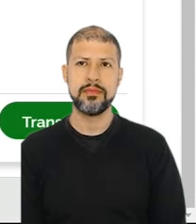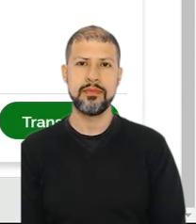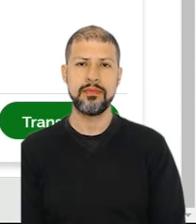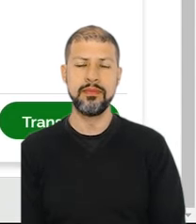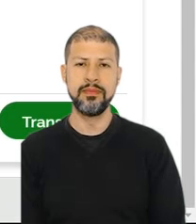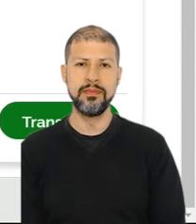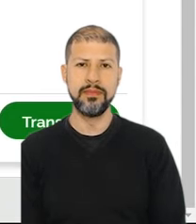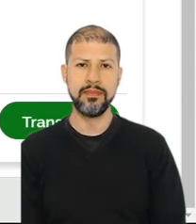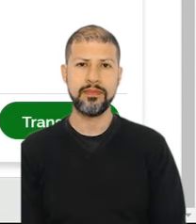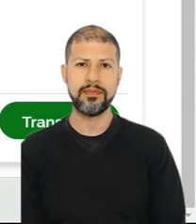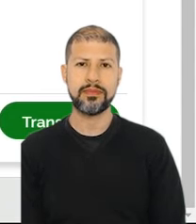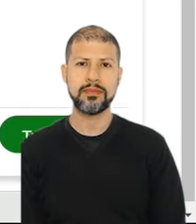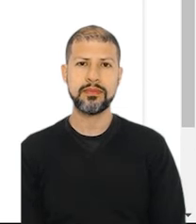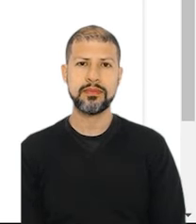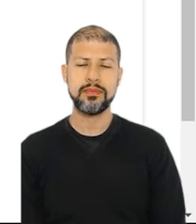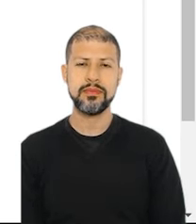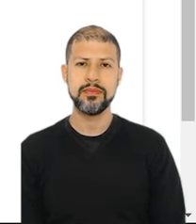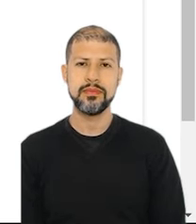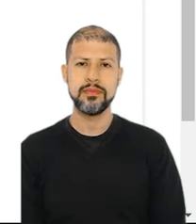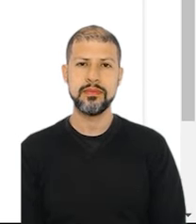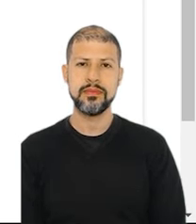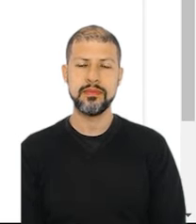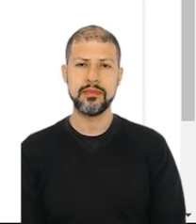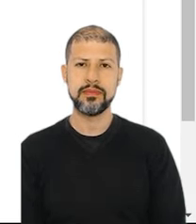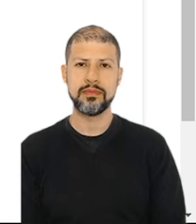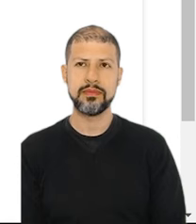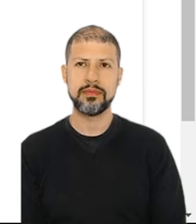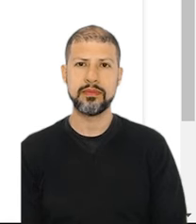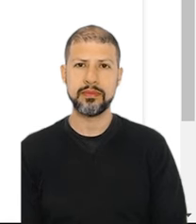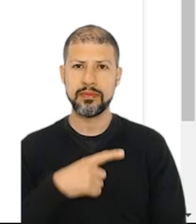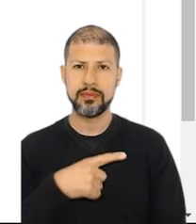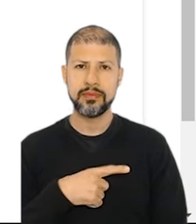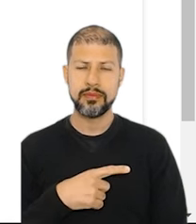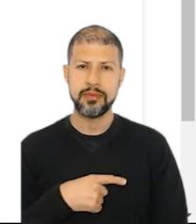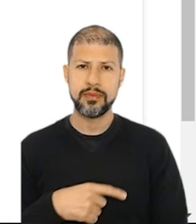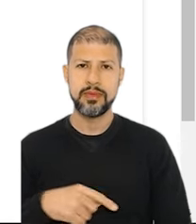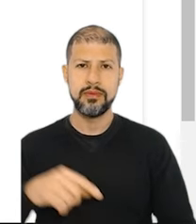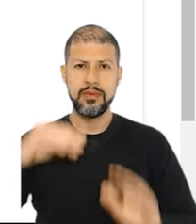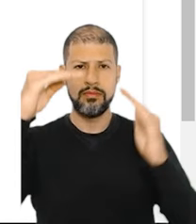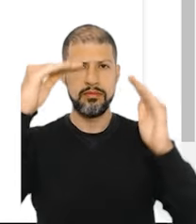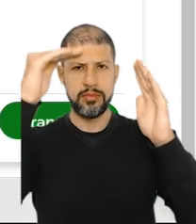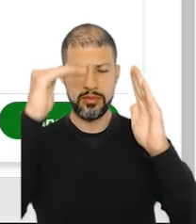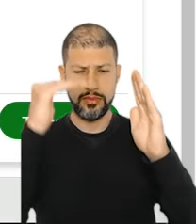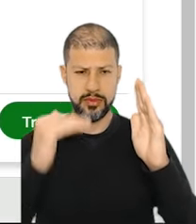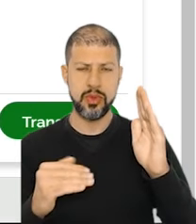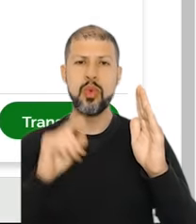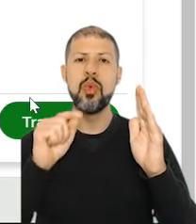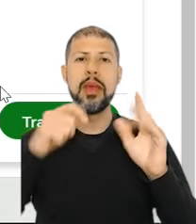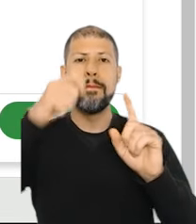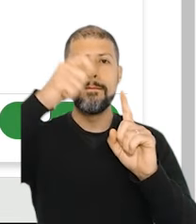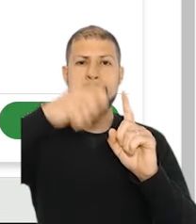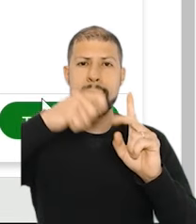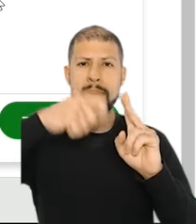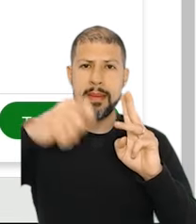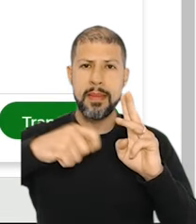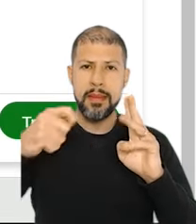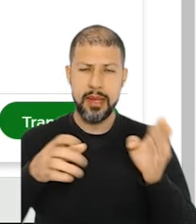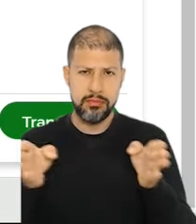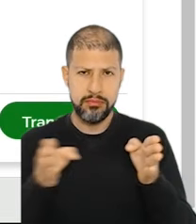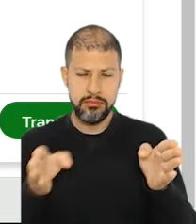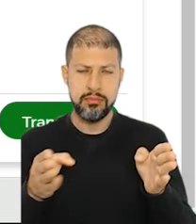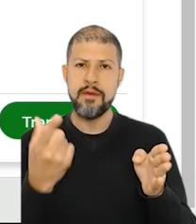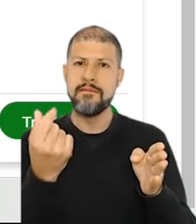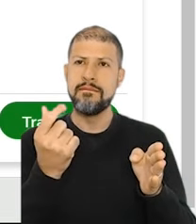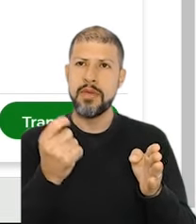informações né vão aparecer aqui os meses né apurados o valor que foi pago né